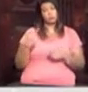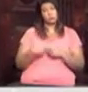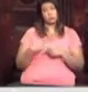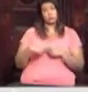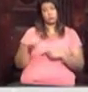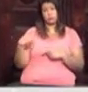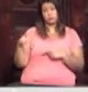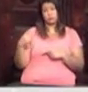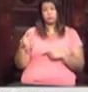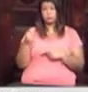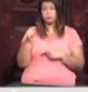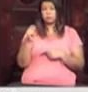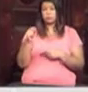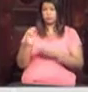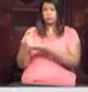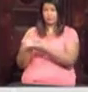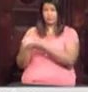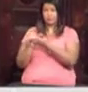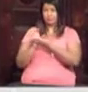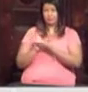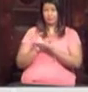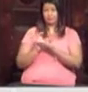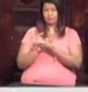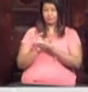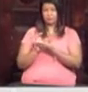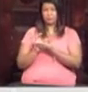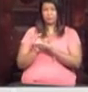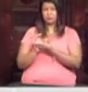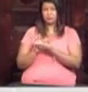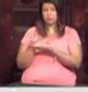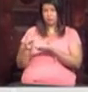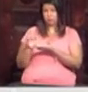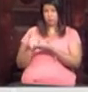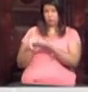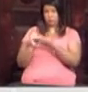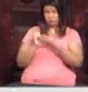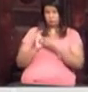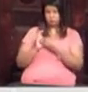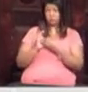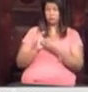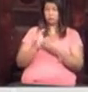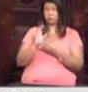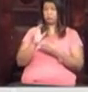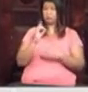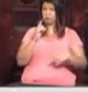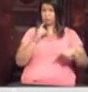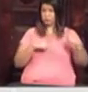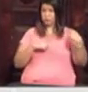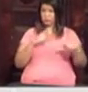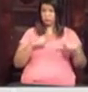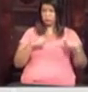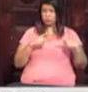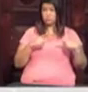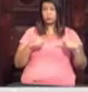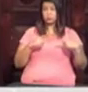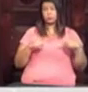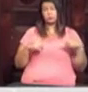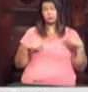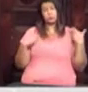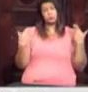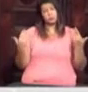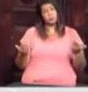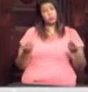dessas operações, ou vem de arresto dos agentes políticos envolvidos, ou de